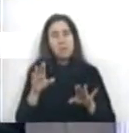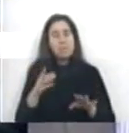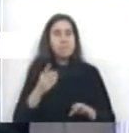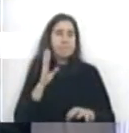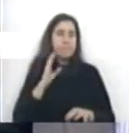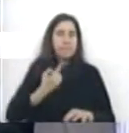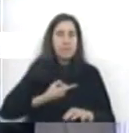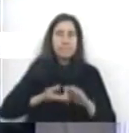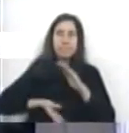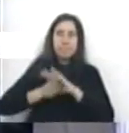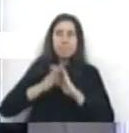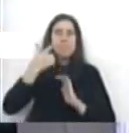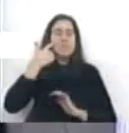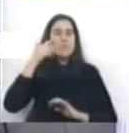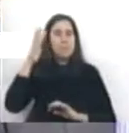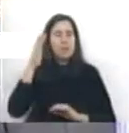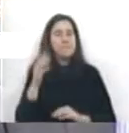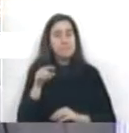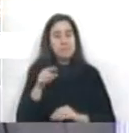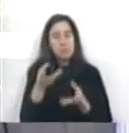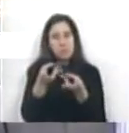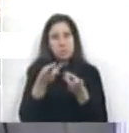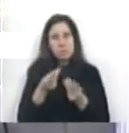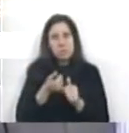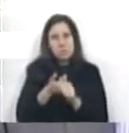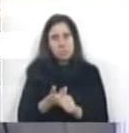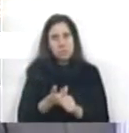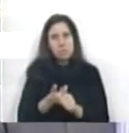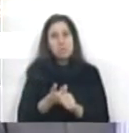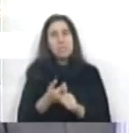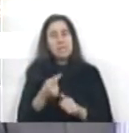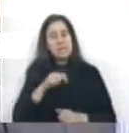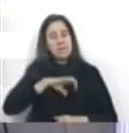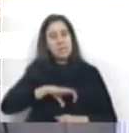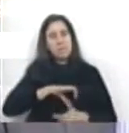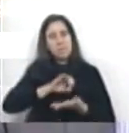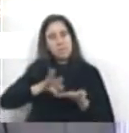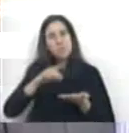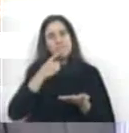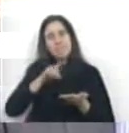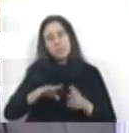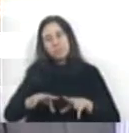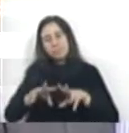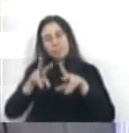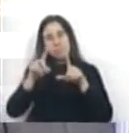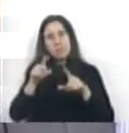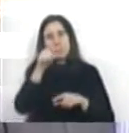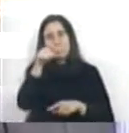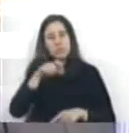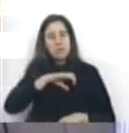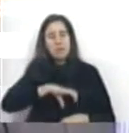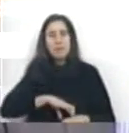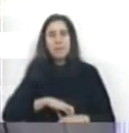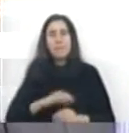tiveram de emigrar, é que este é um orçamento que inicia a recuperação dos rendimentos de quem menos ganha,